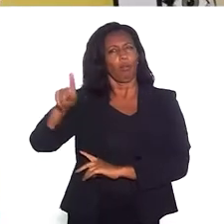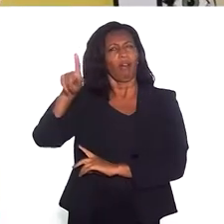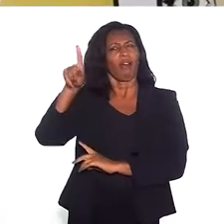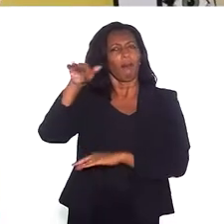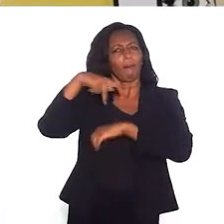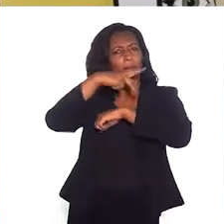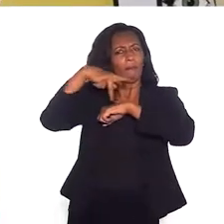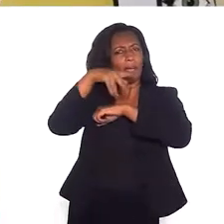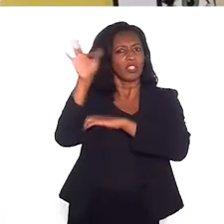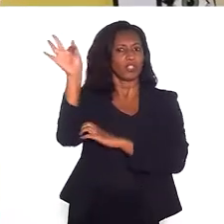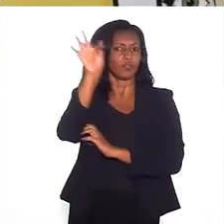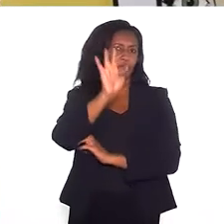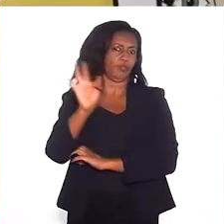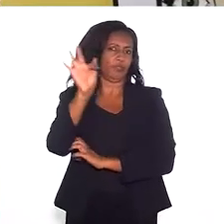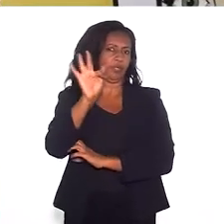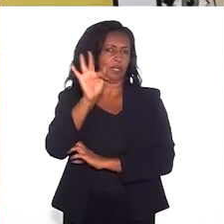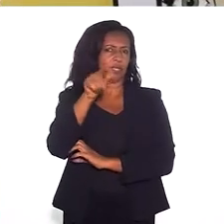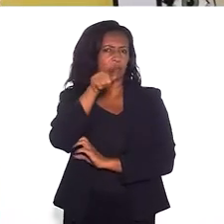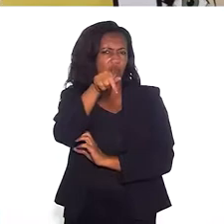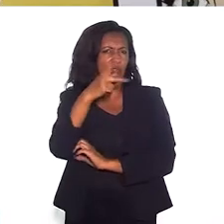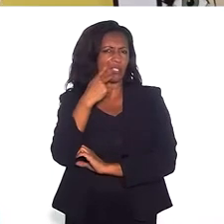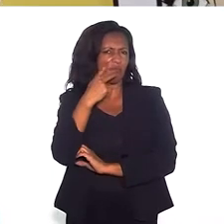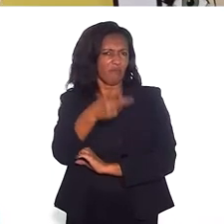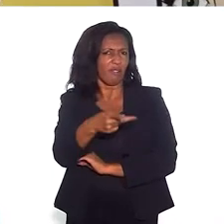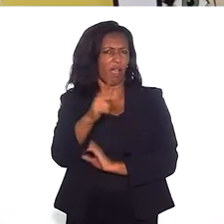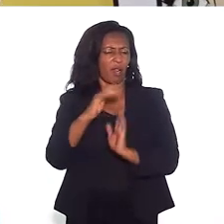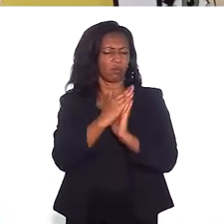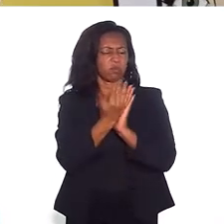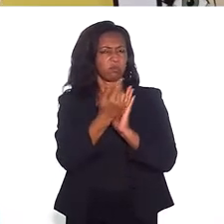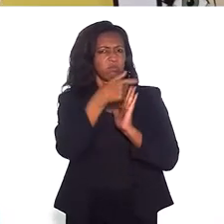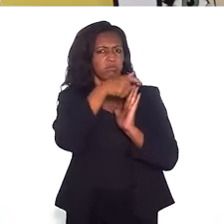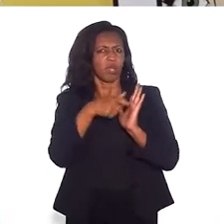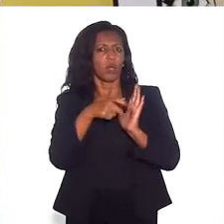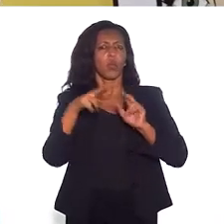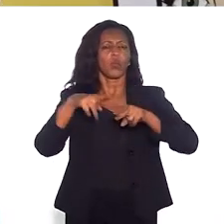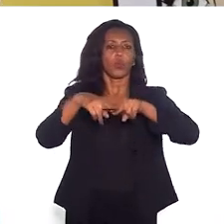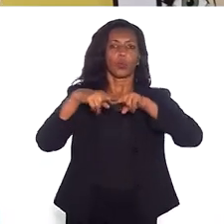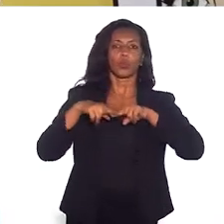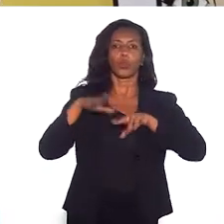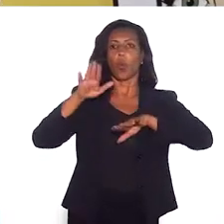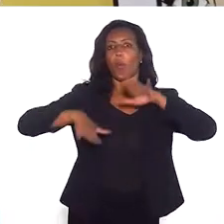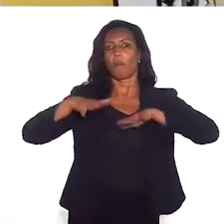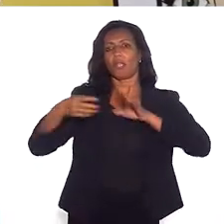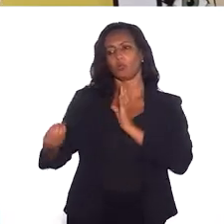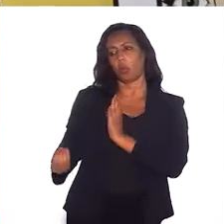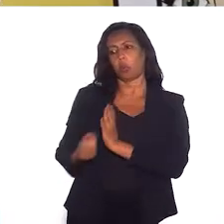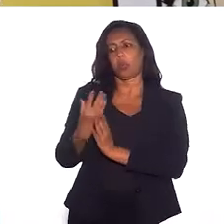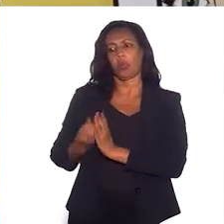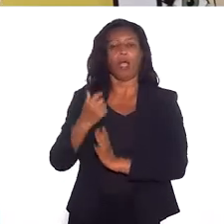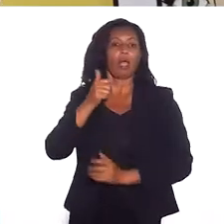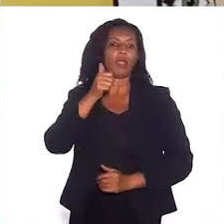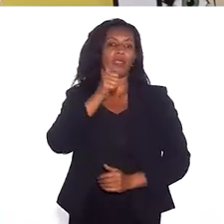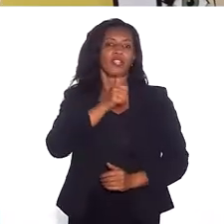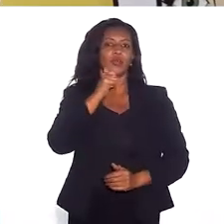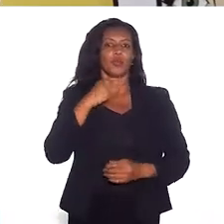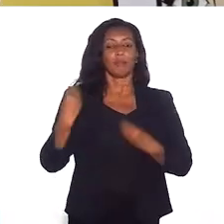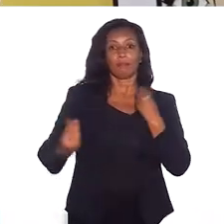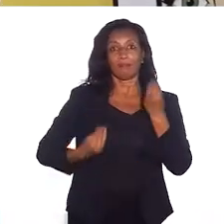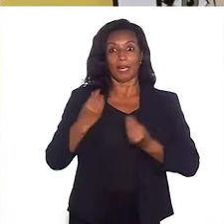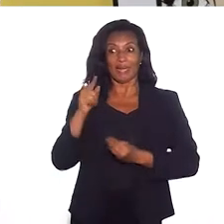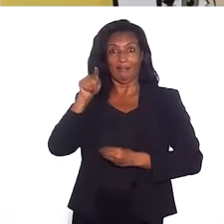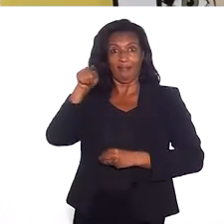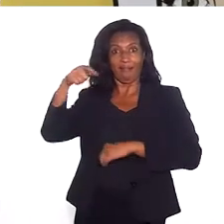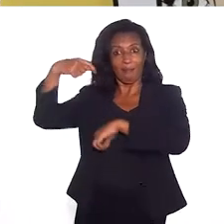naquele momento. Você faz uma citação, o motivo ou mesmo as motivações da mulher para